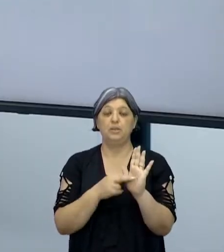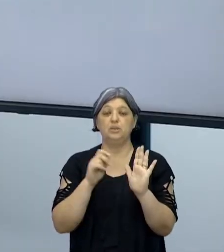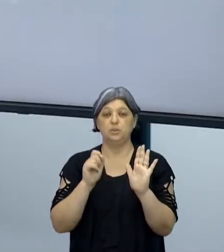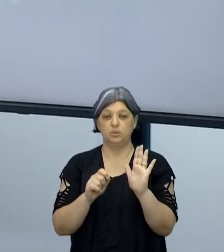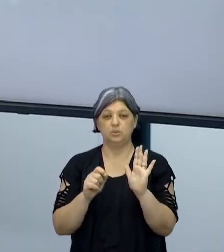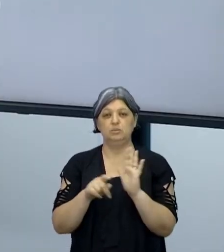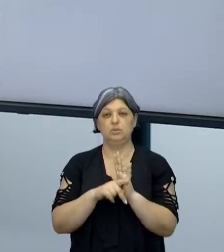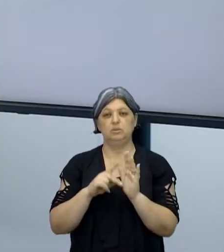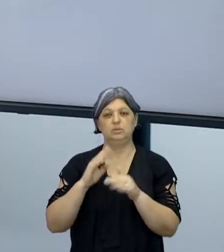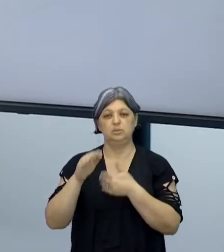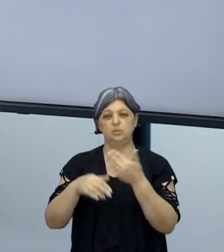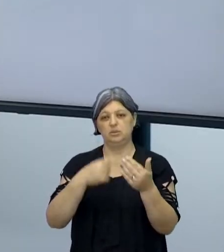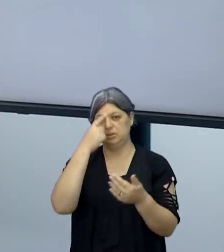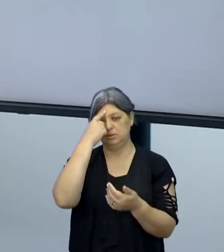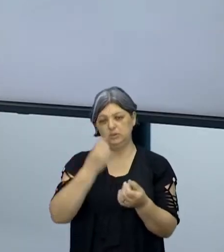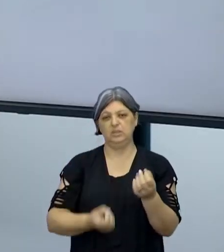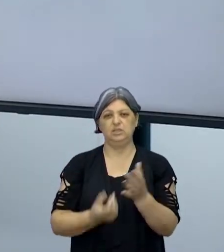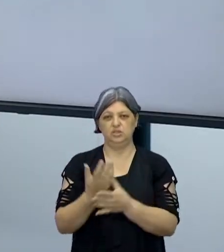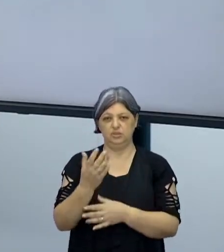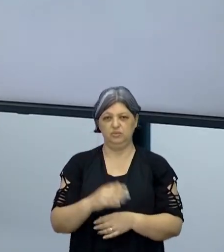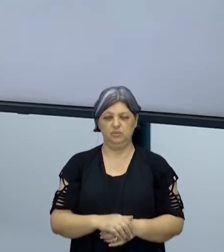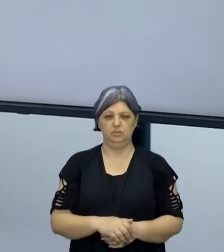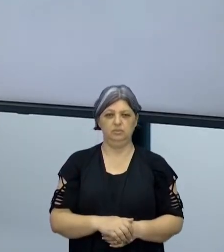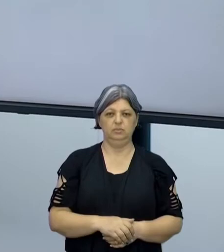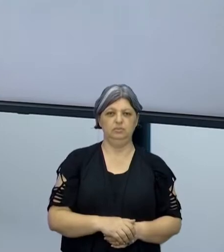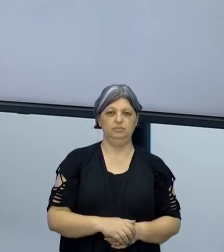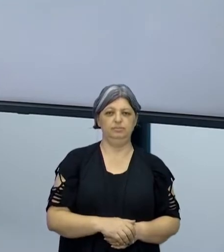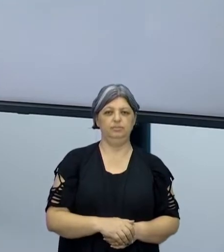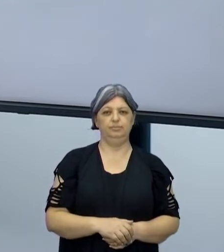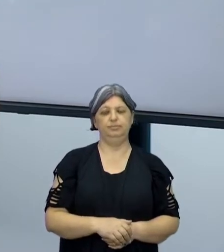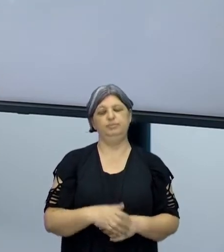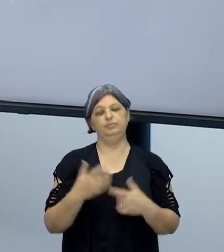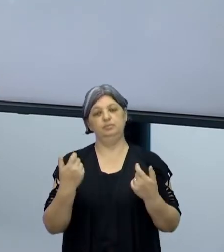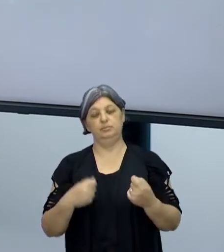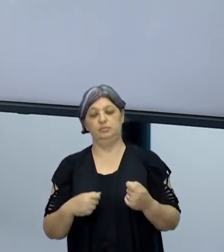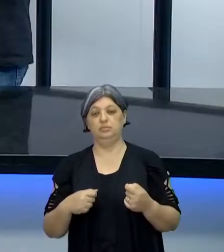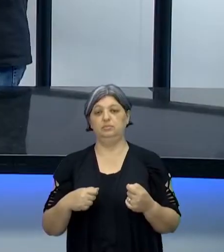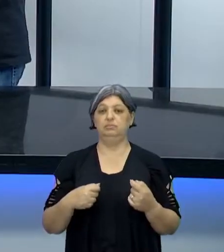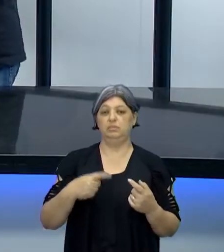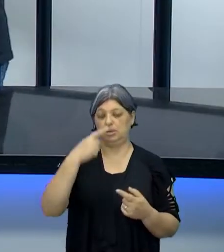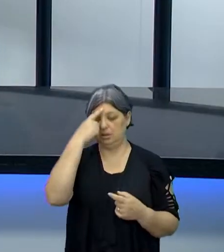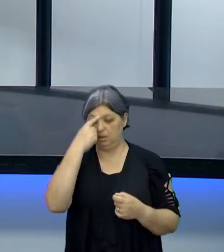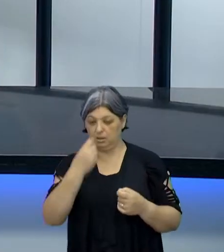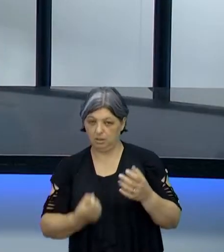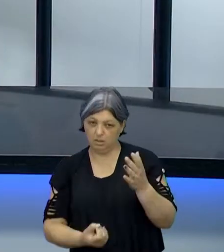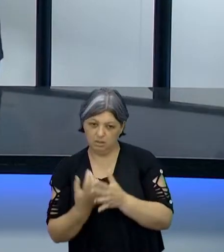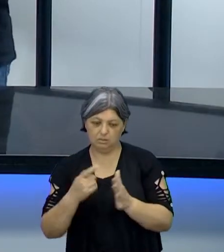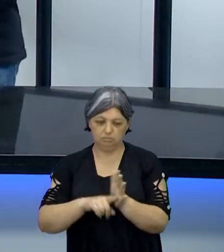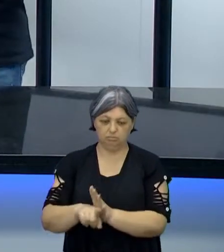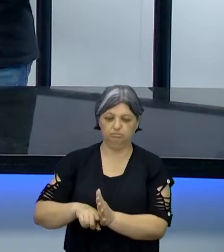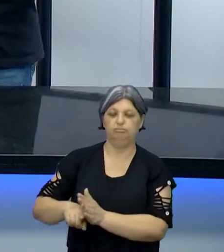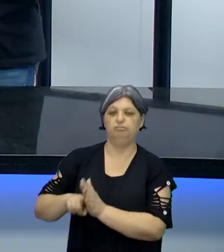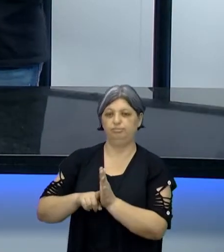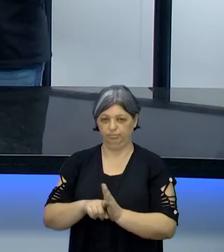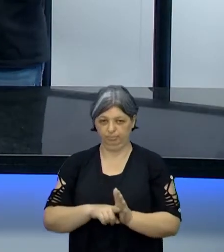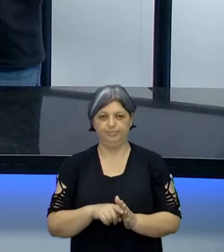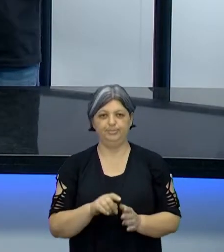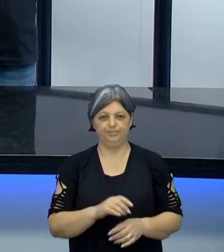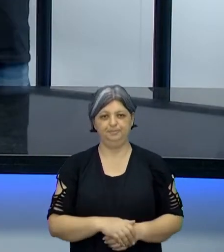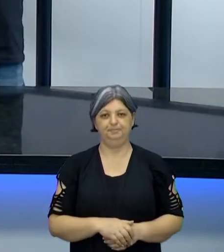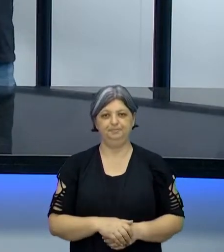aí os processos criativos. Né? Não dá para criar sem conhecer. Então, primeiro a gente investiga e depois a gente cria.